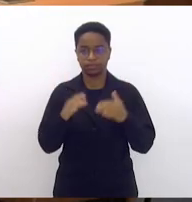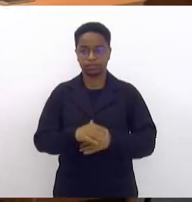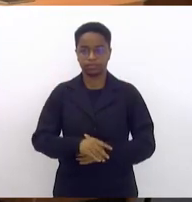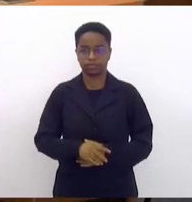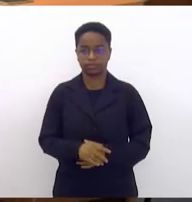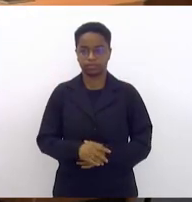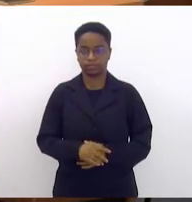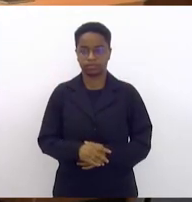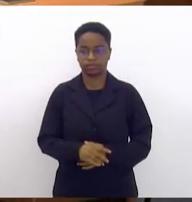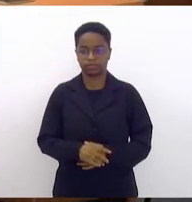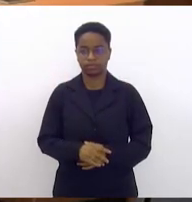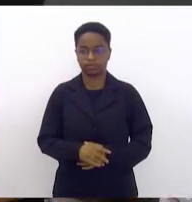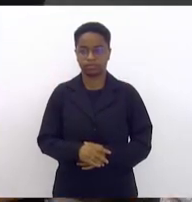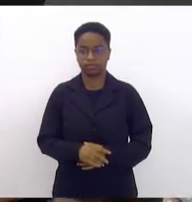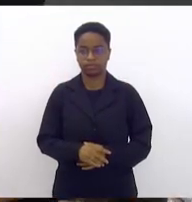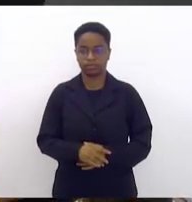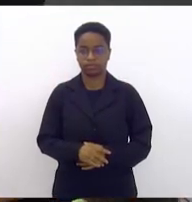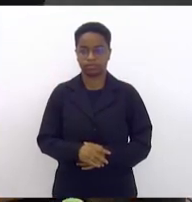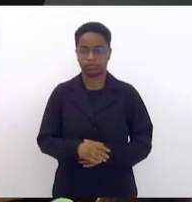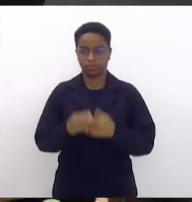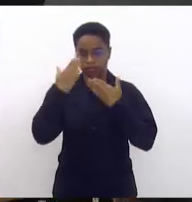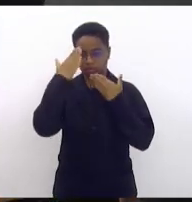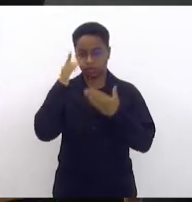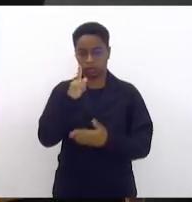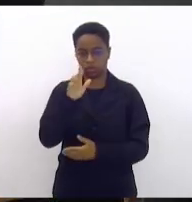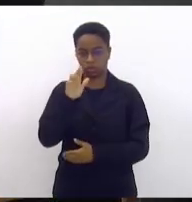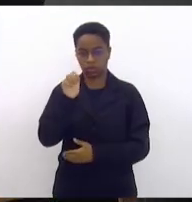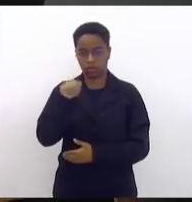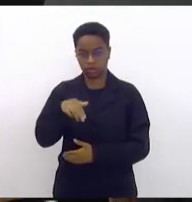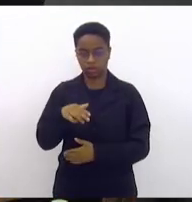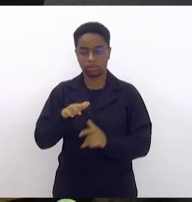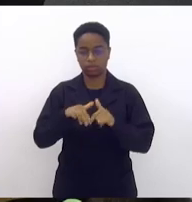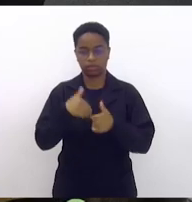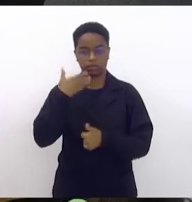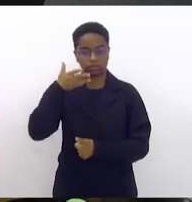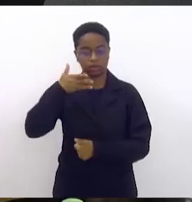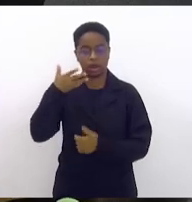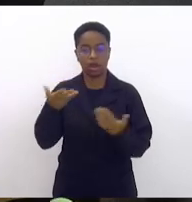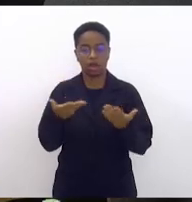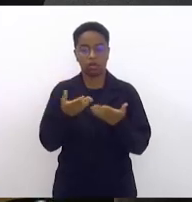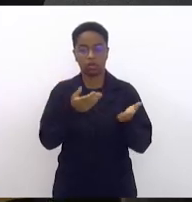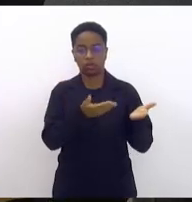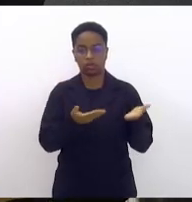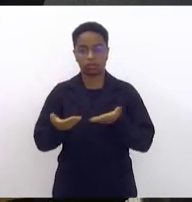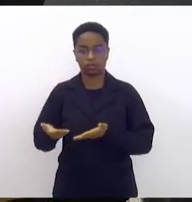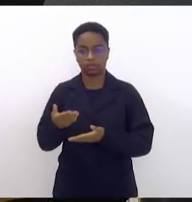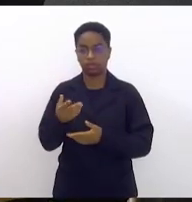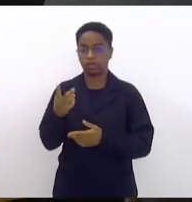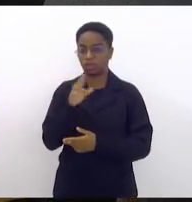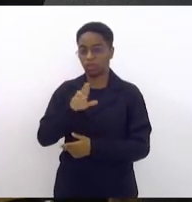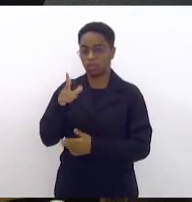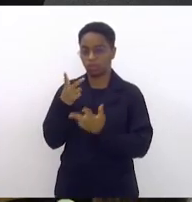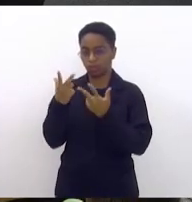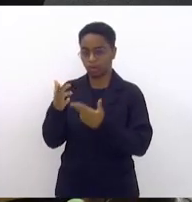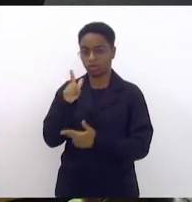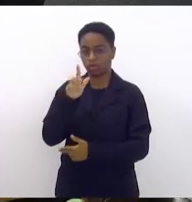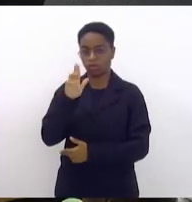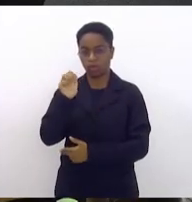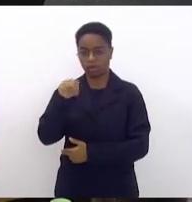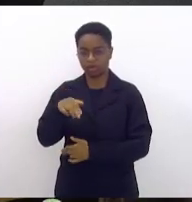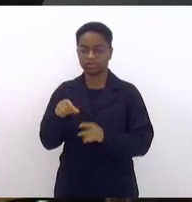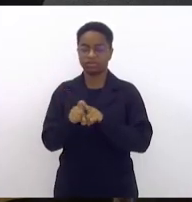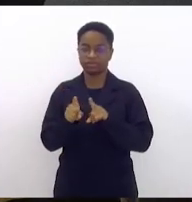aqui Obrigado Luan pelas palavras e agora com a palavra o seu xará Luan Leonardo